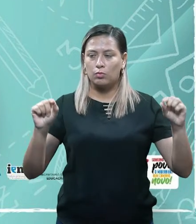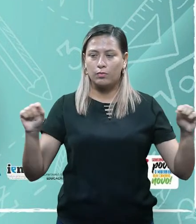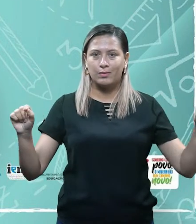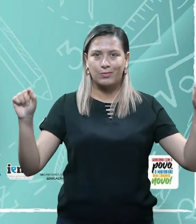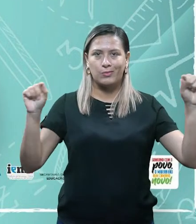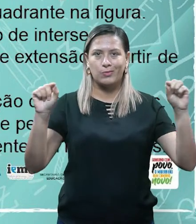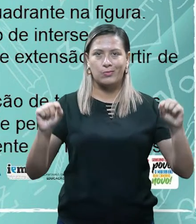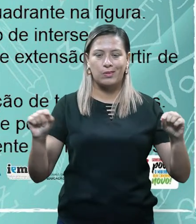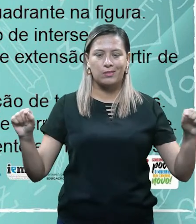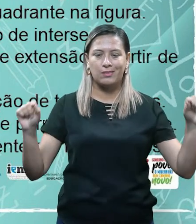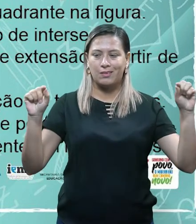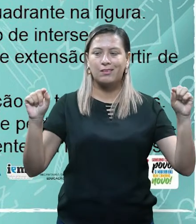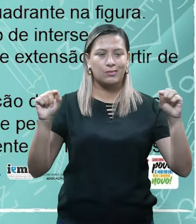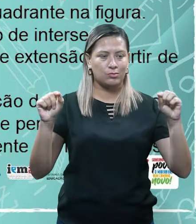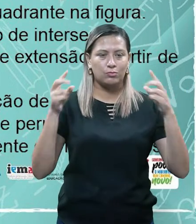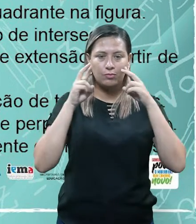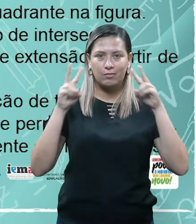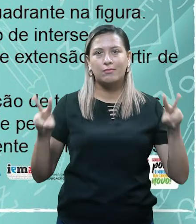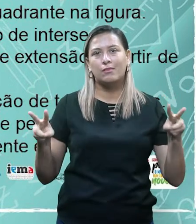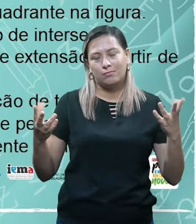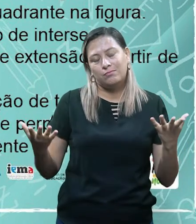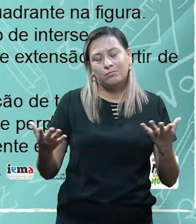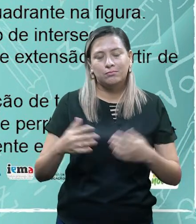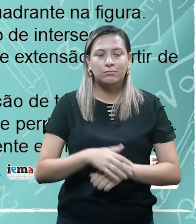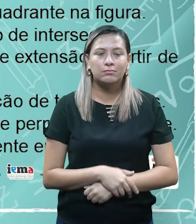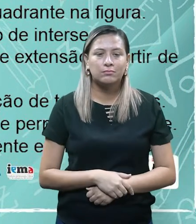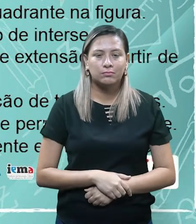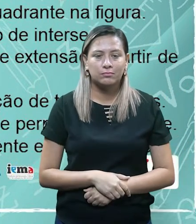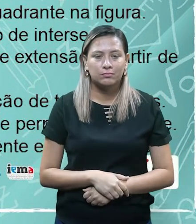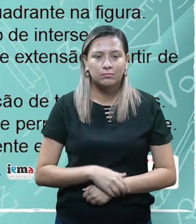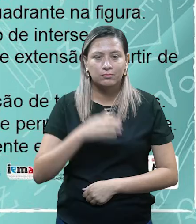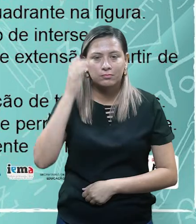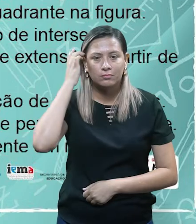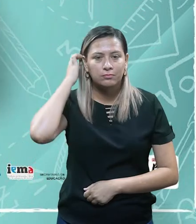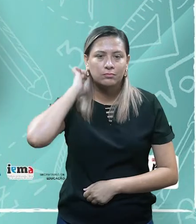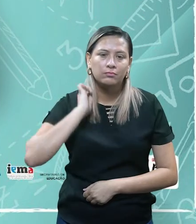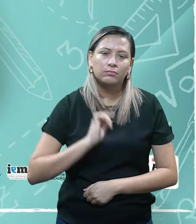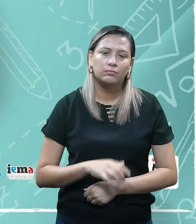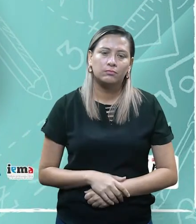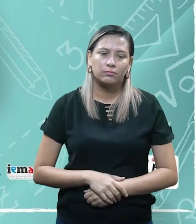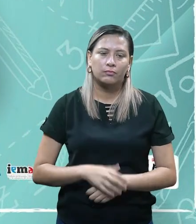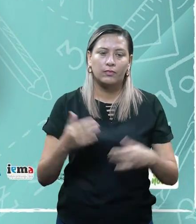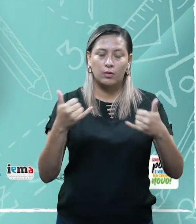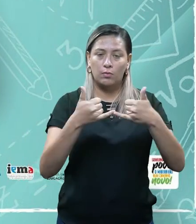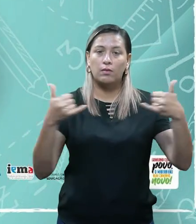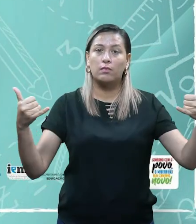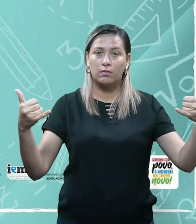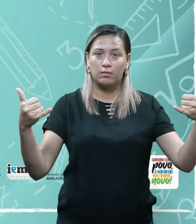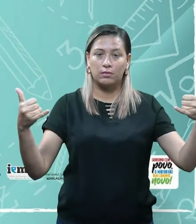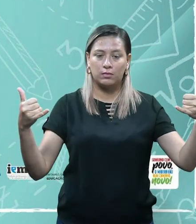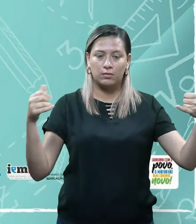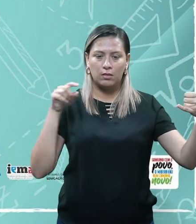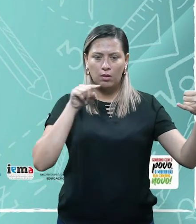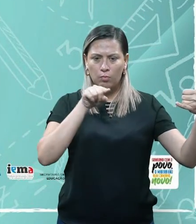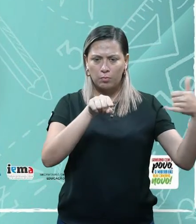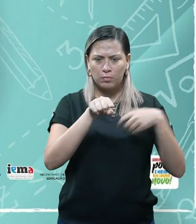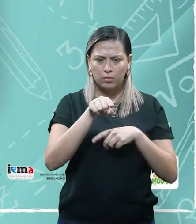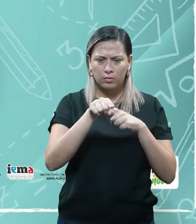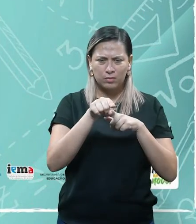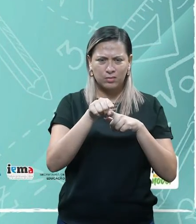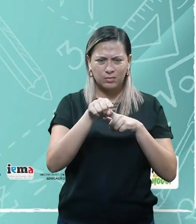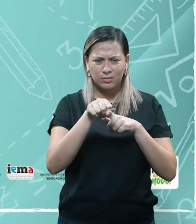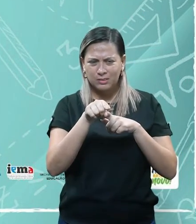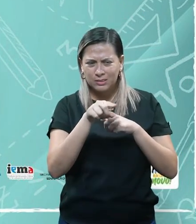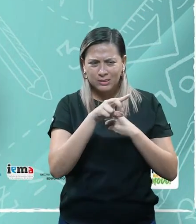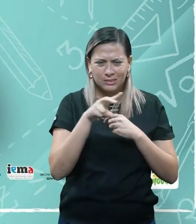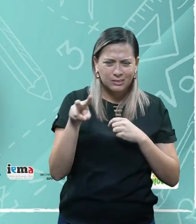linha, certo? O meio dessa linha, usando a mesma linha, se eu não tiver marcado, vai ser difícil eu procurar